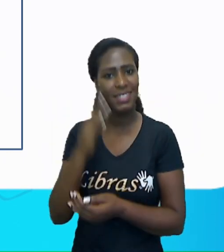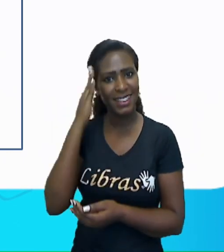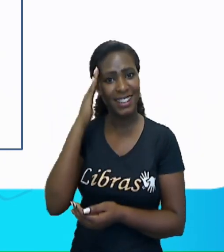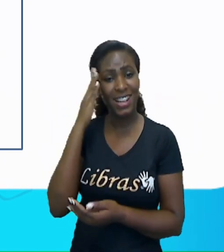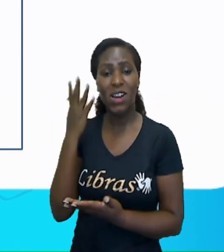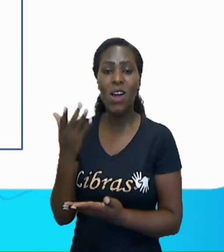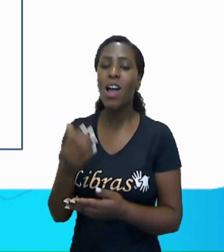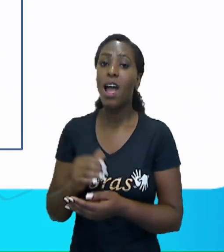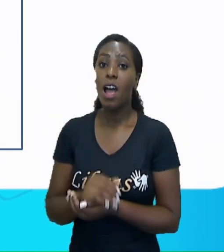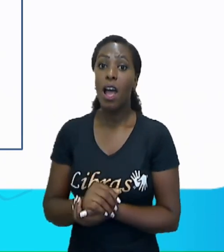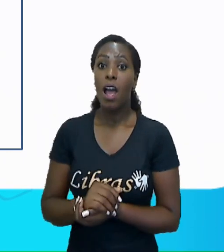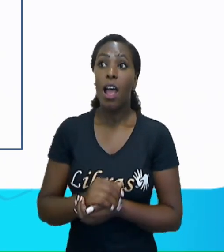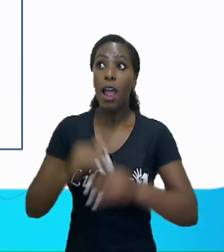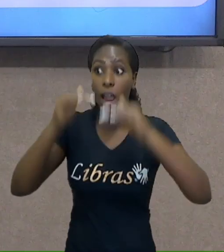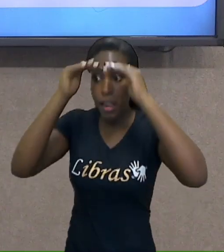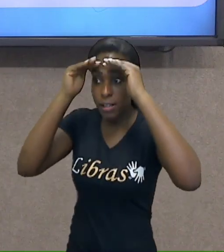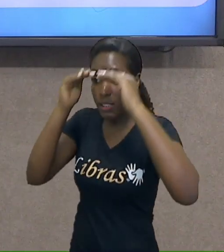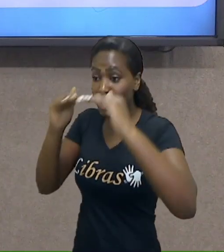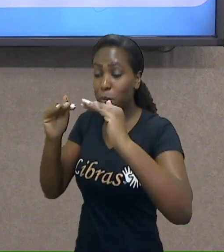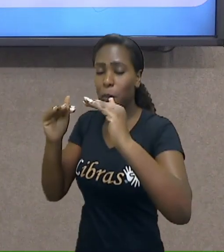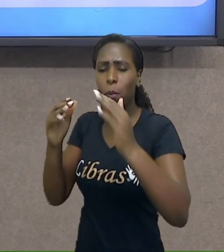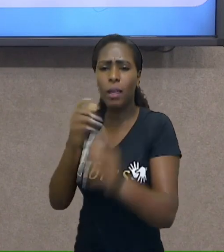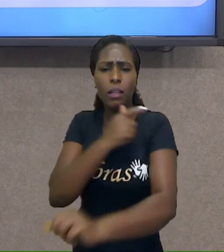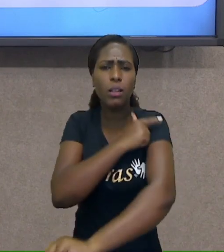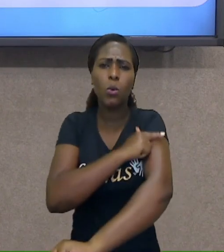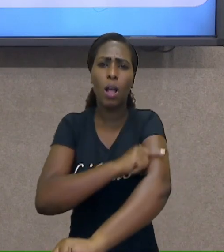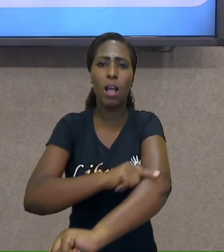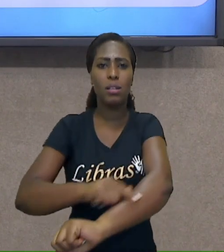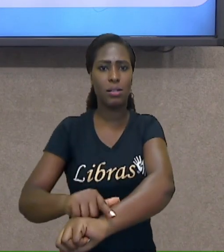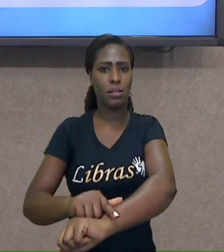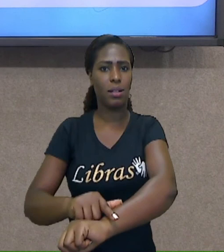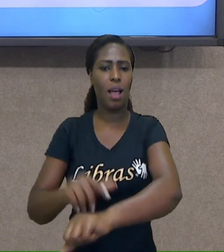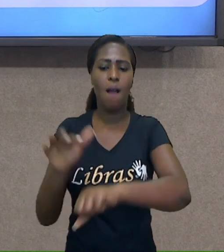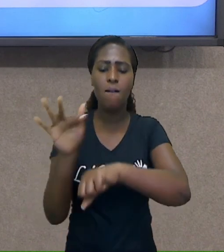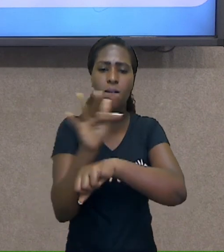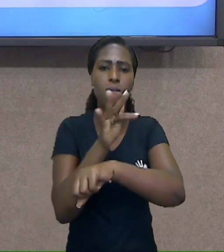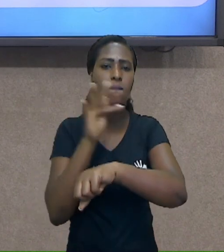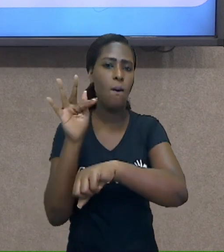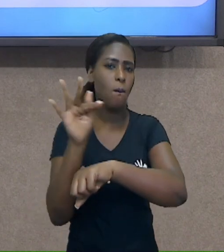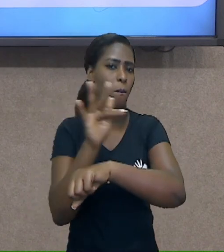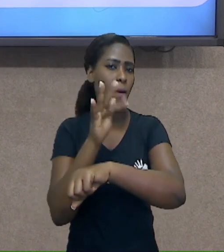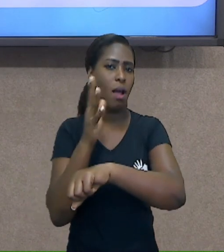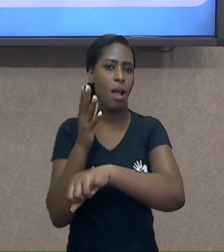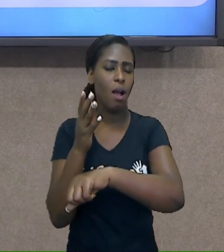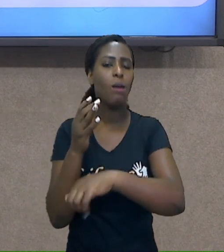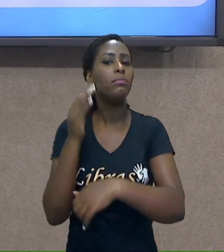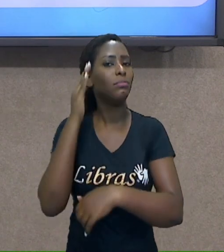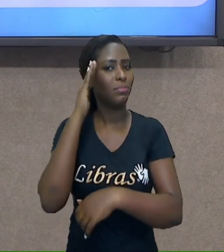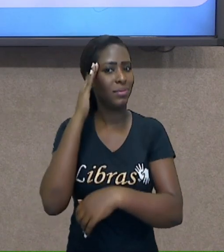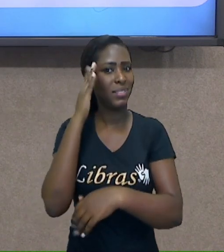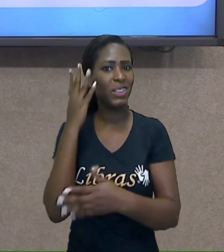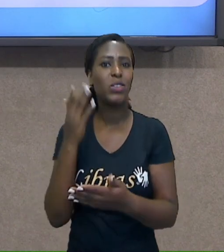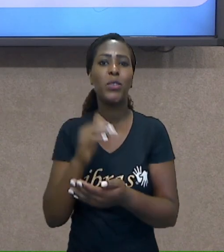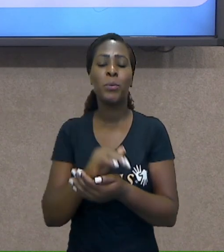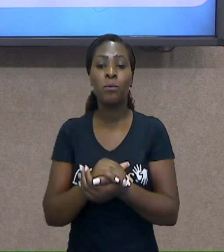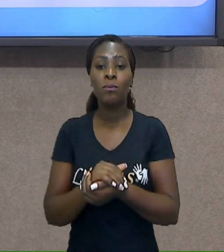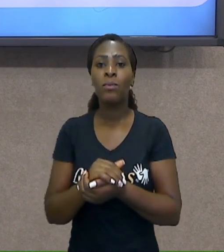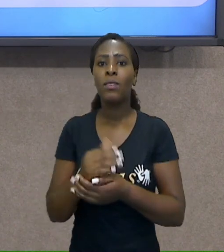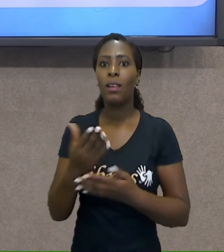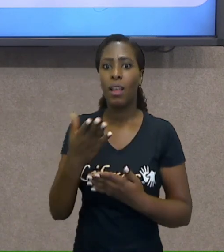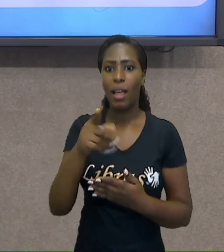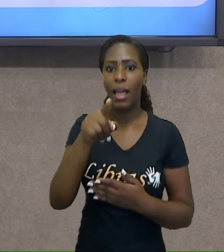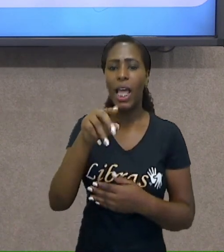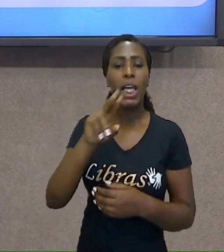esse termo, ele significa, né, que escrevo por baixo o meu nome, ou seja, ponho a